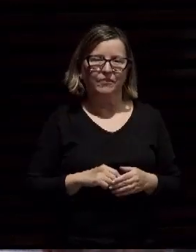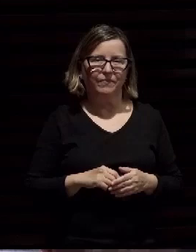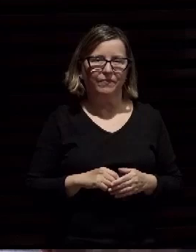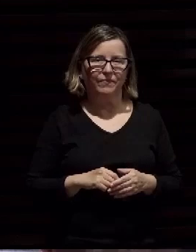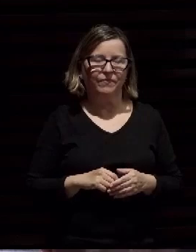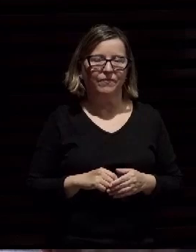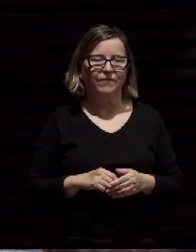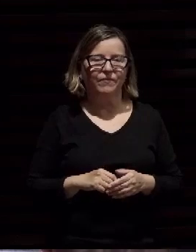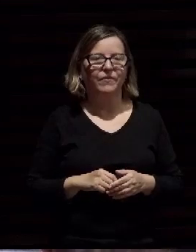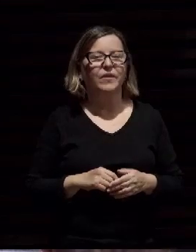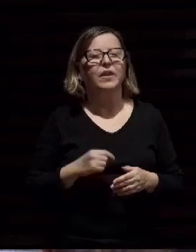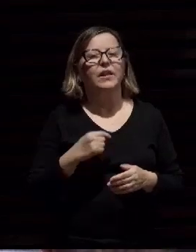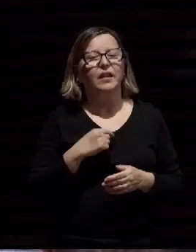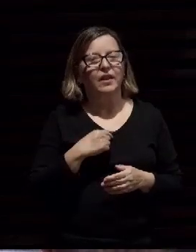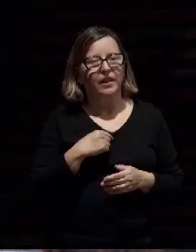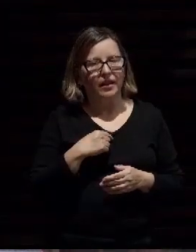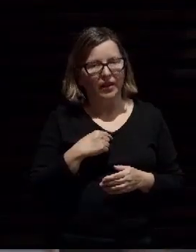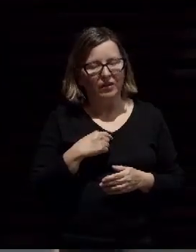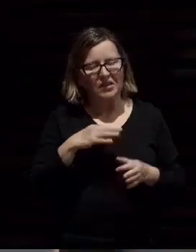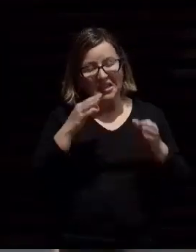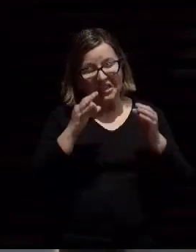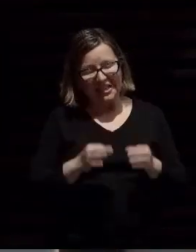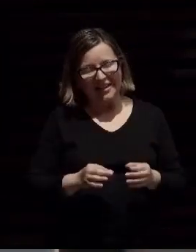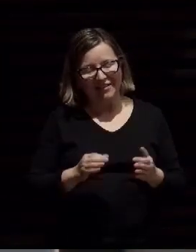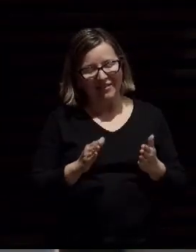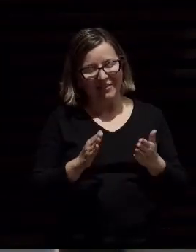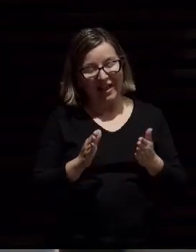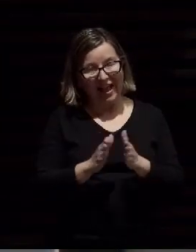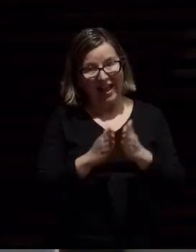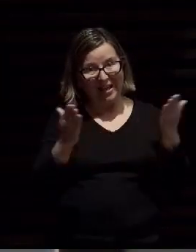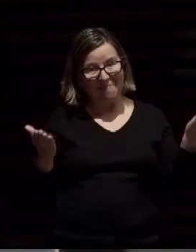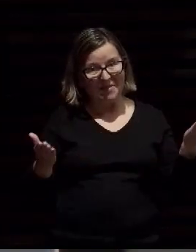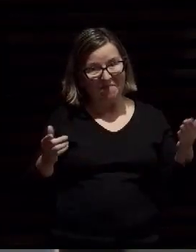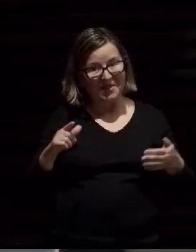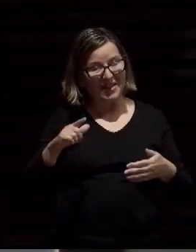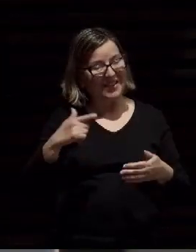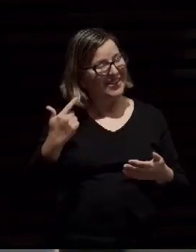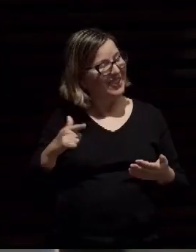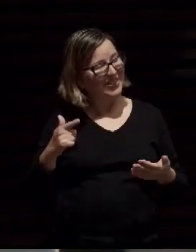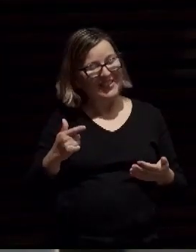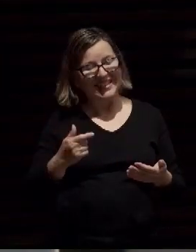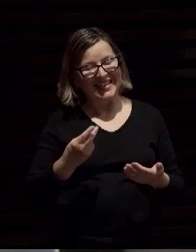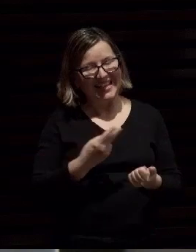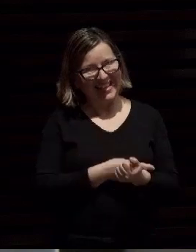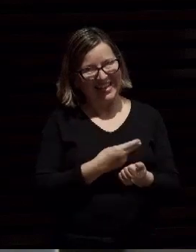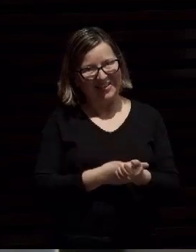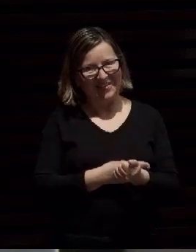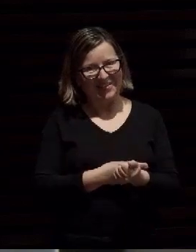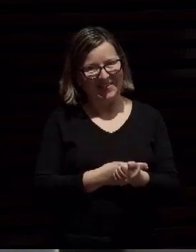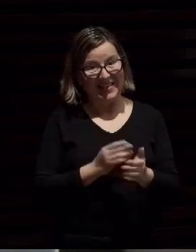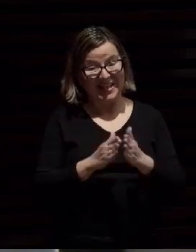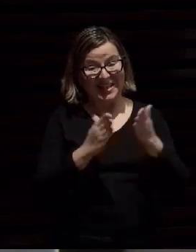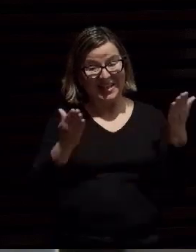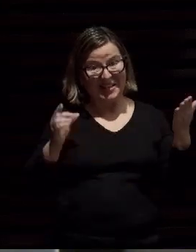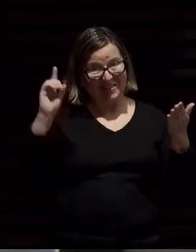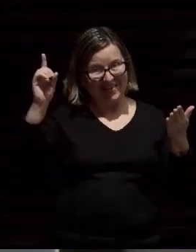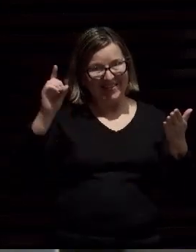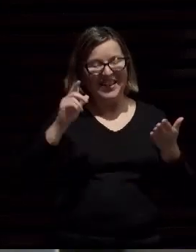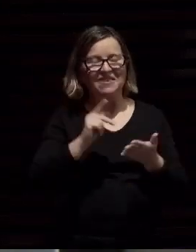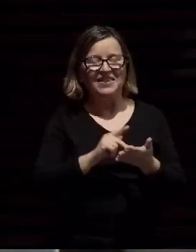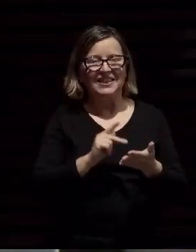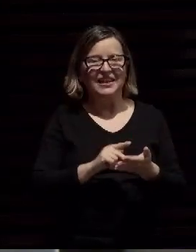não tem erros, ela é a verdade. E você pode saber que o que Deus